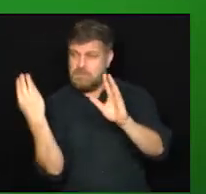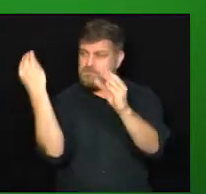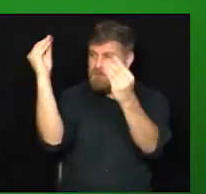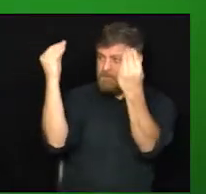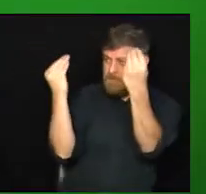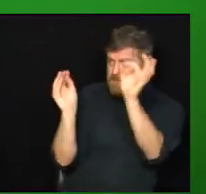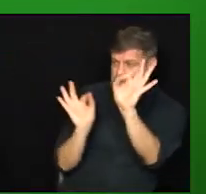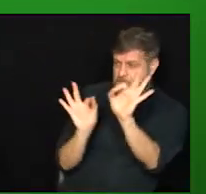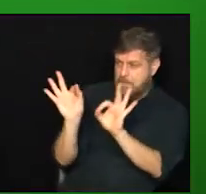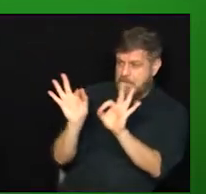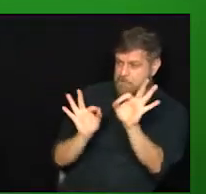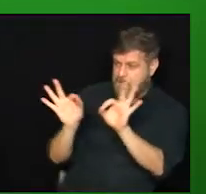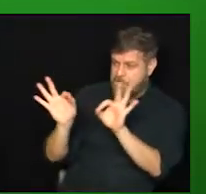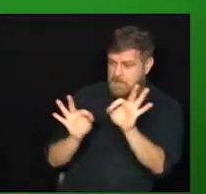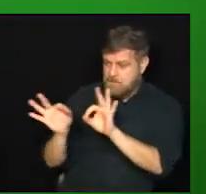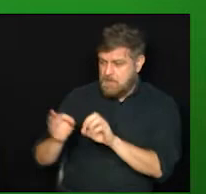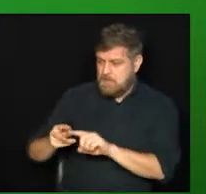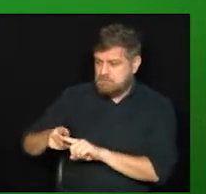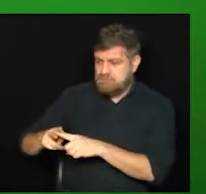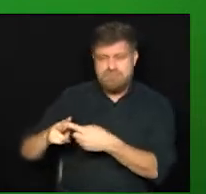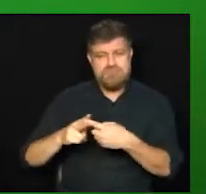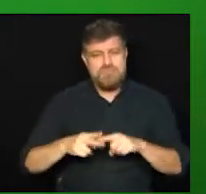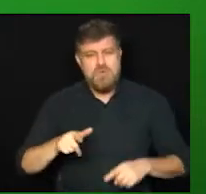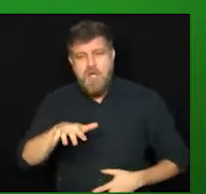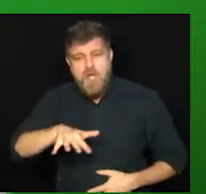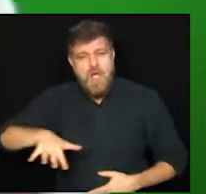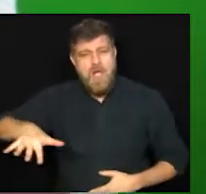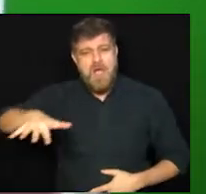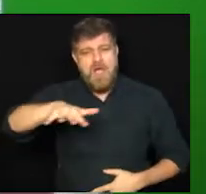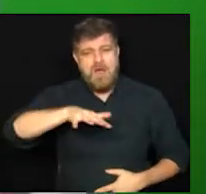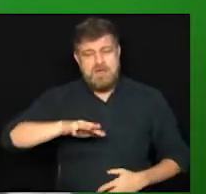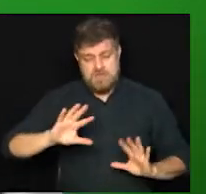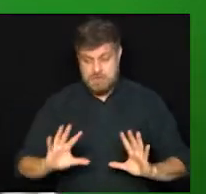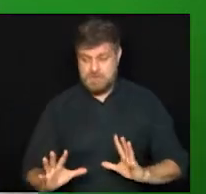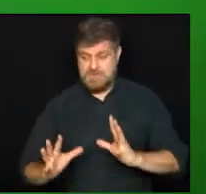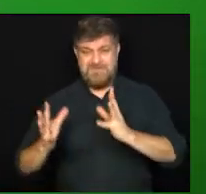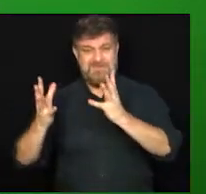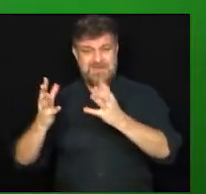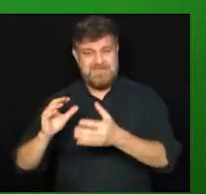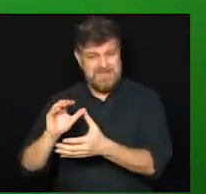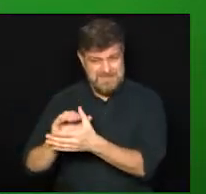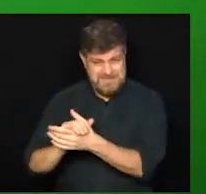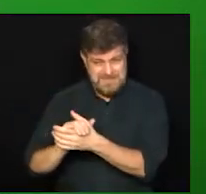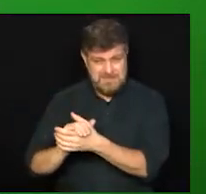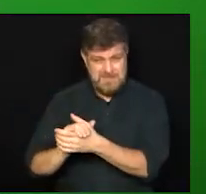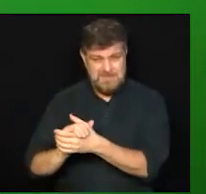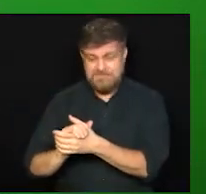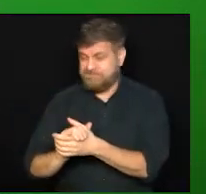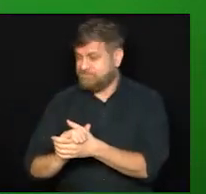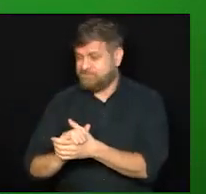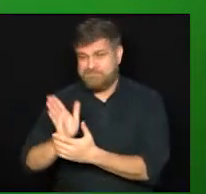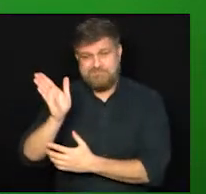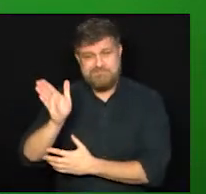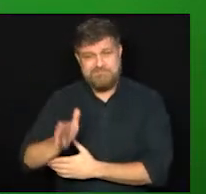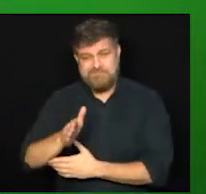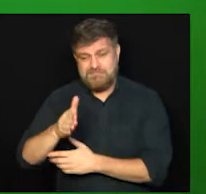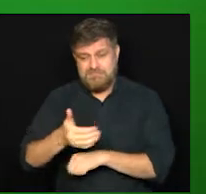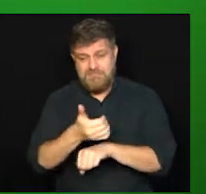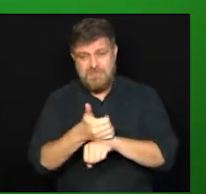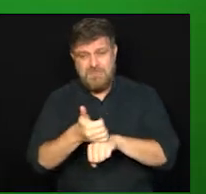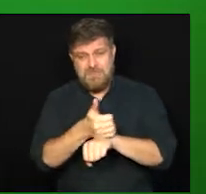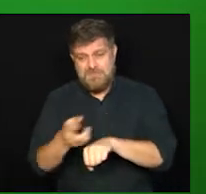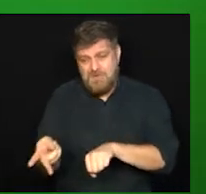decoradores, cerimoniais, na área de eventos sociais. Vários trocaram de profissão, né? São